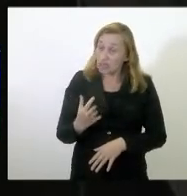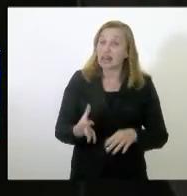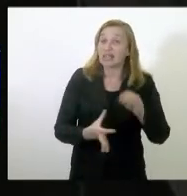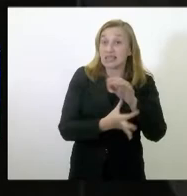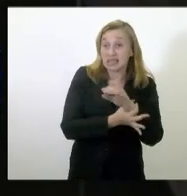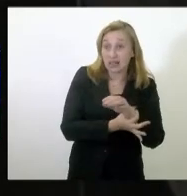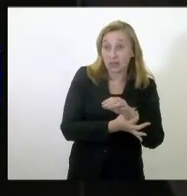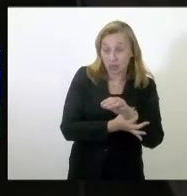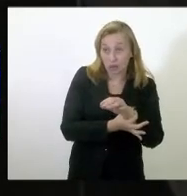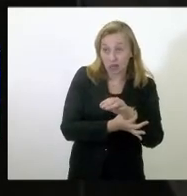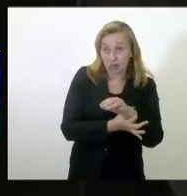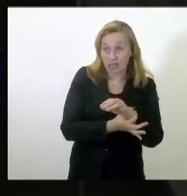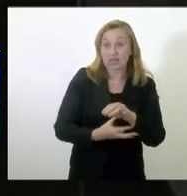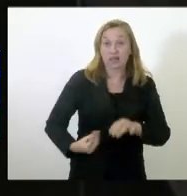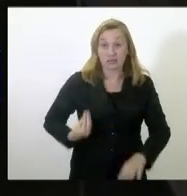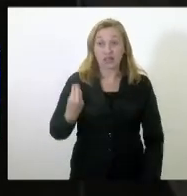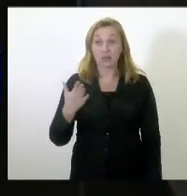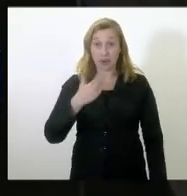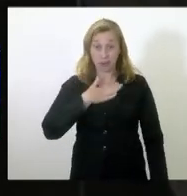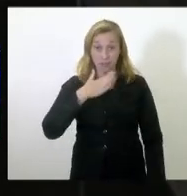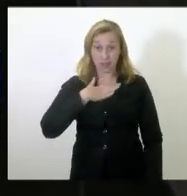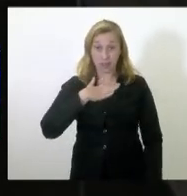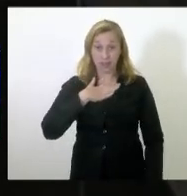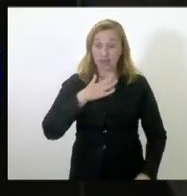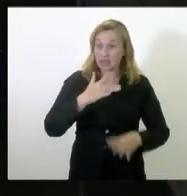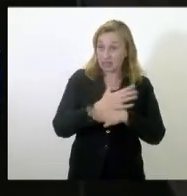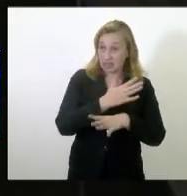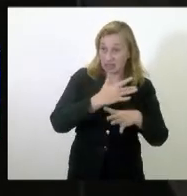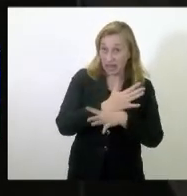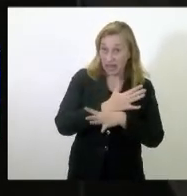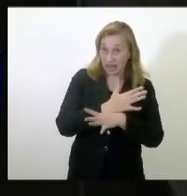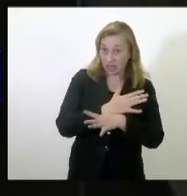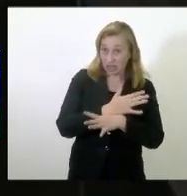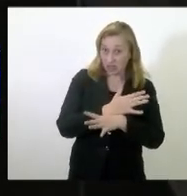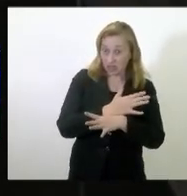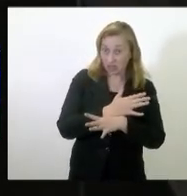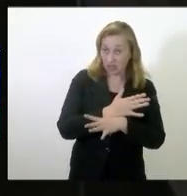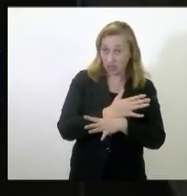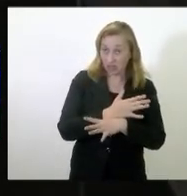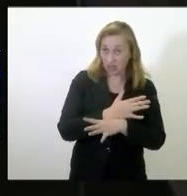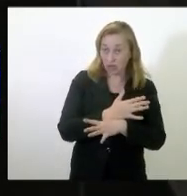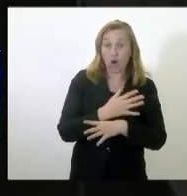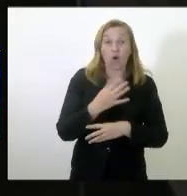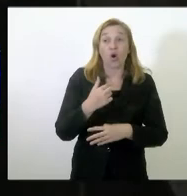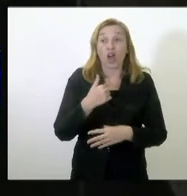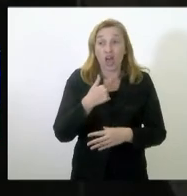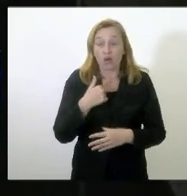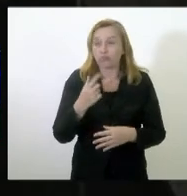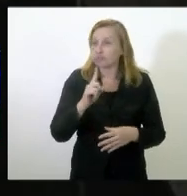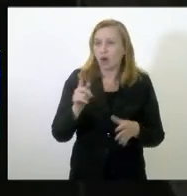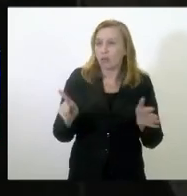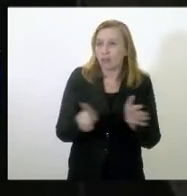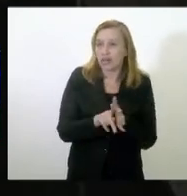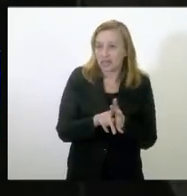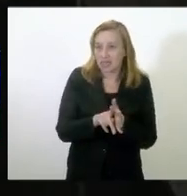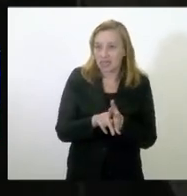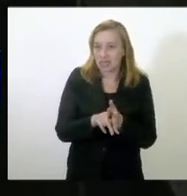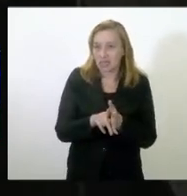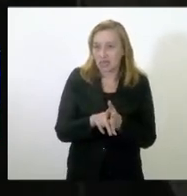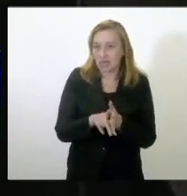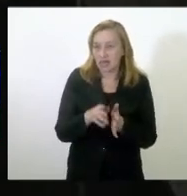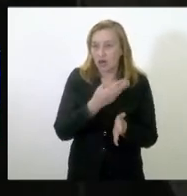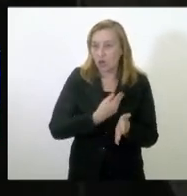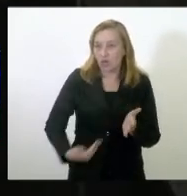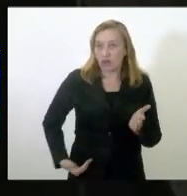minha cidade, que foi uma das minhas primeiras bandeiras, como eu não fazia parte do governo, não era base do